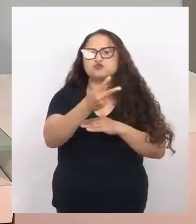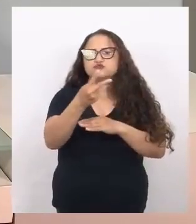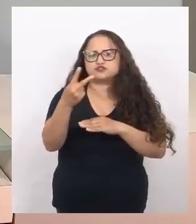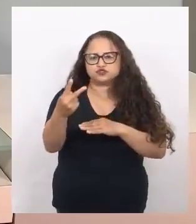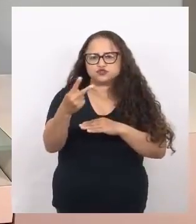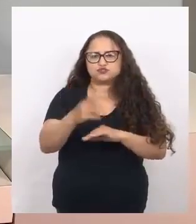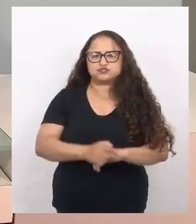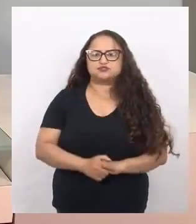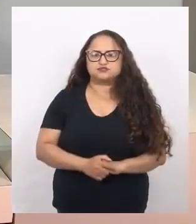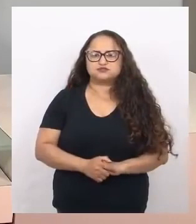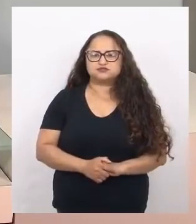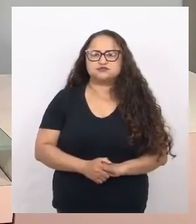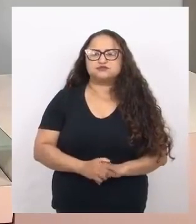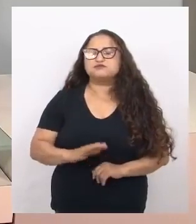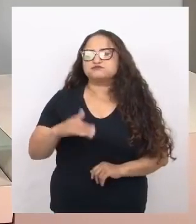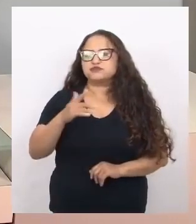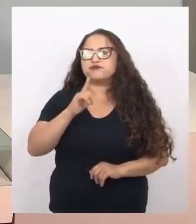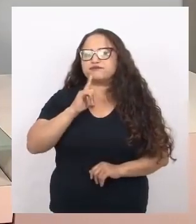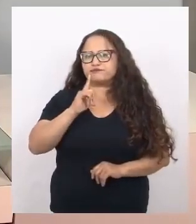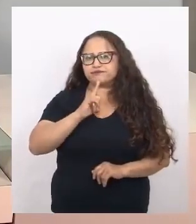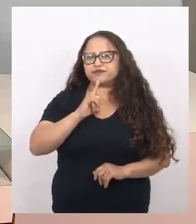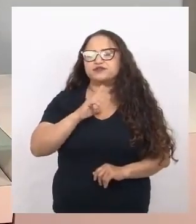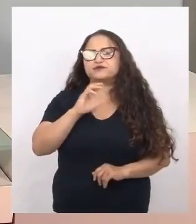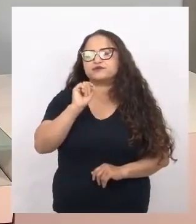eles vão ter a constituição de jornada atendida